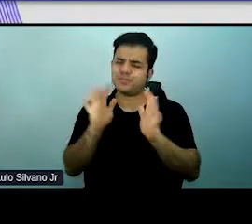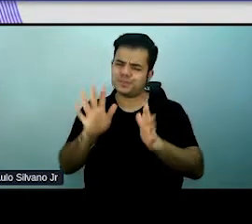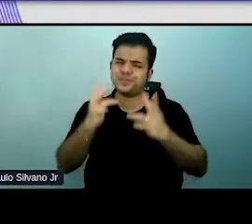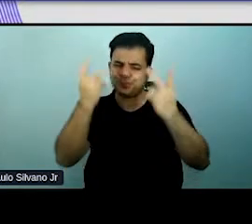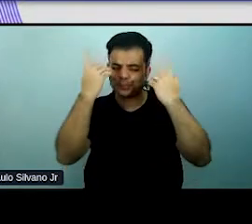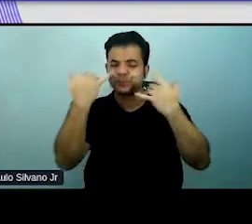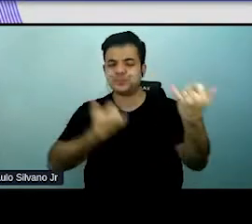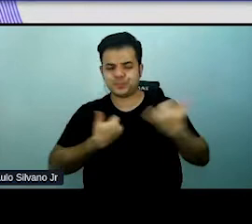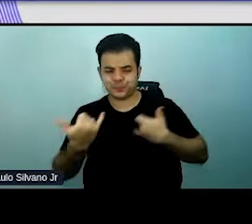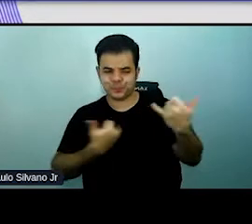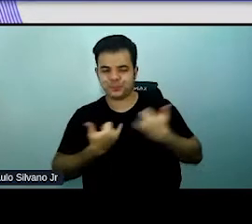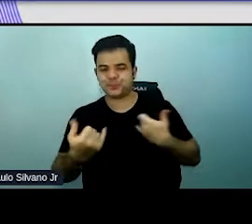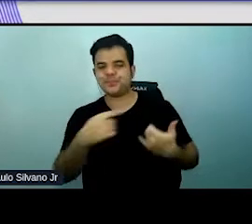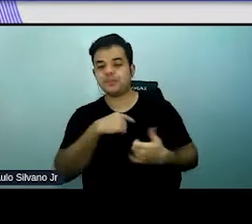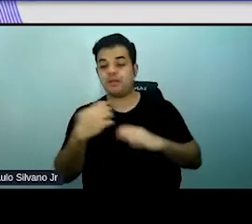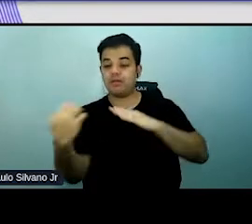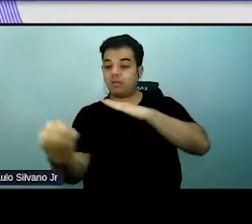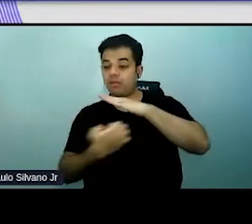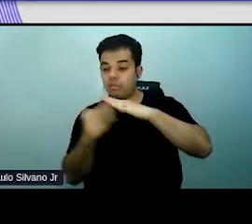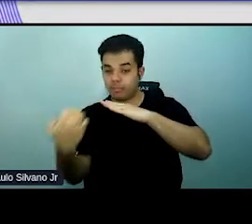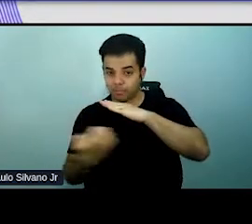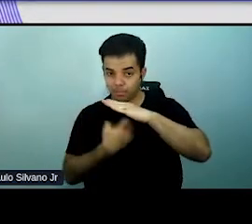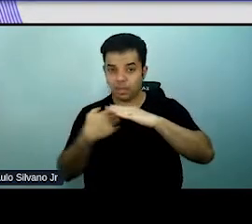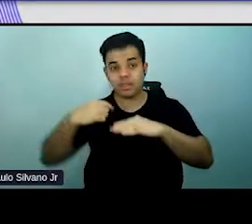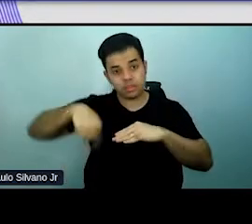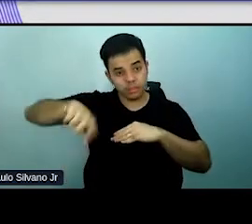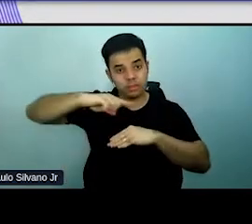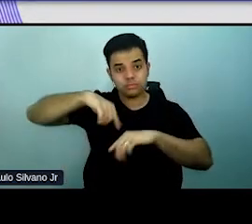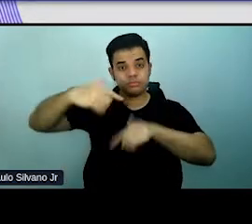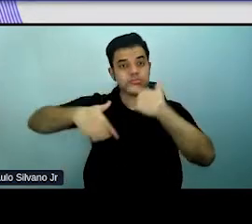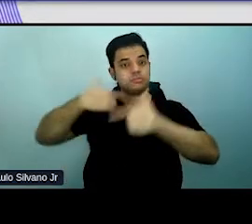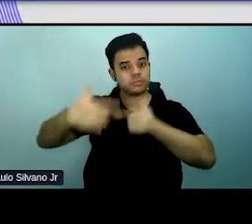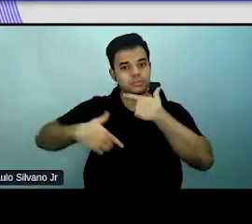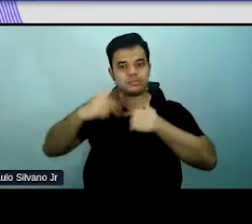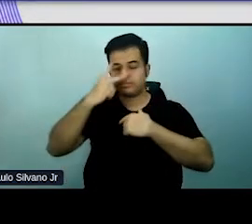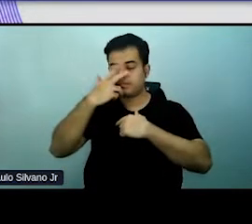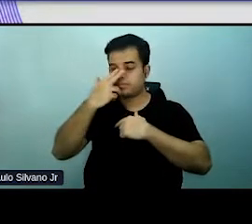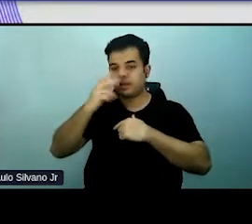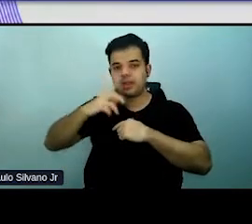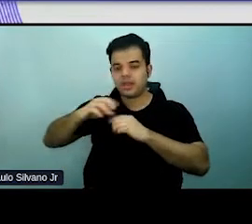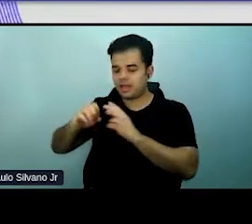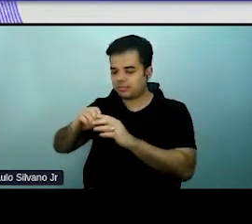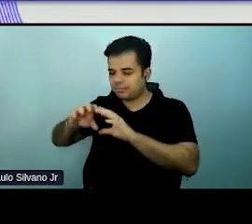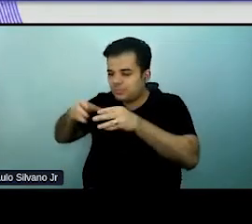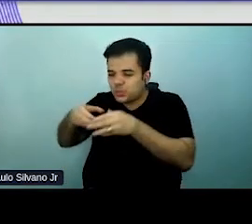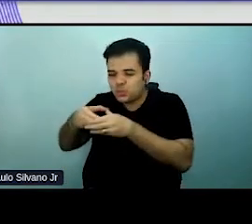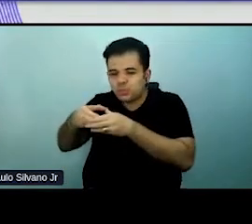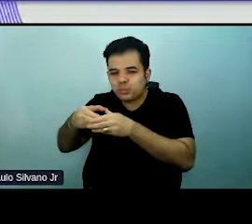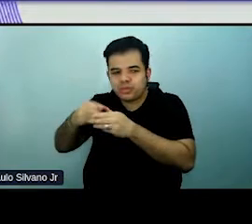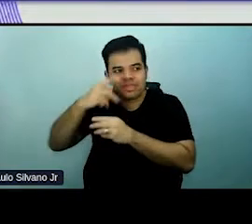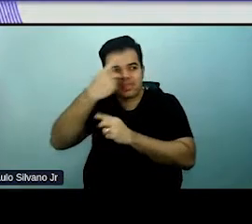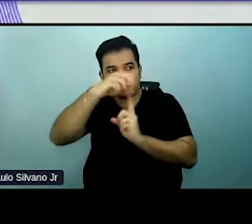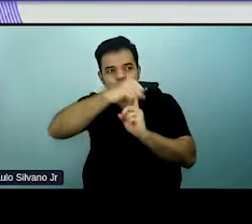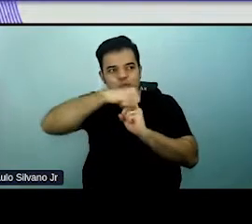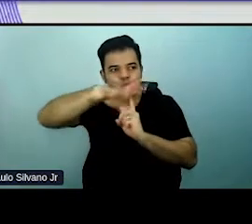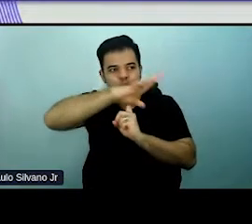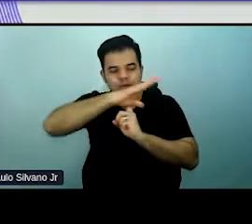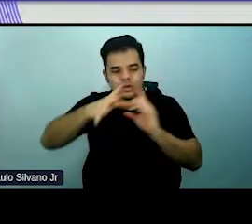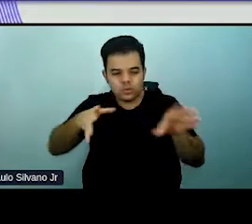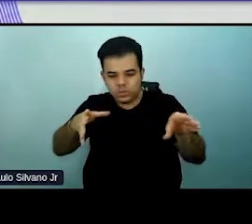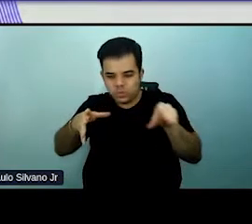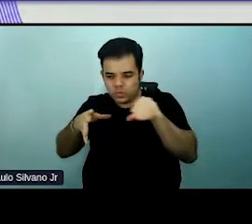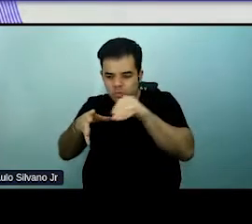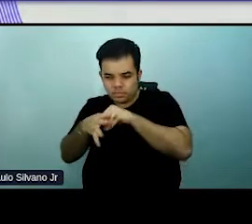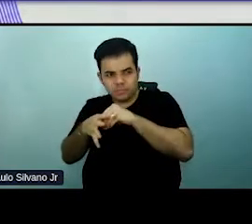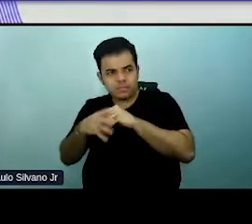ouvir falar que as empresas que nós estamos, ela é um microcosmo da sociedade. Tudo que acontece dentro de uma empresa é uma